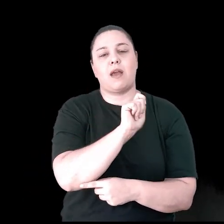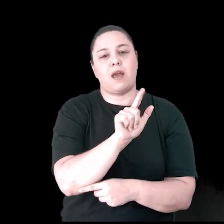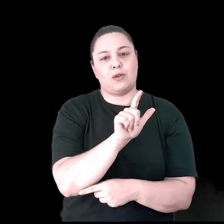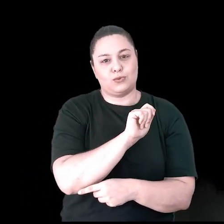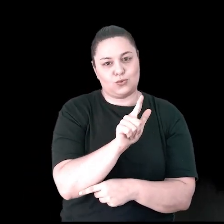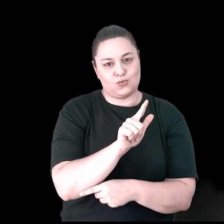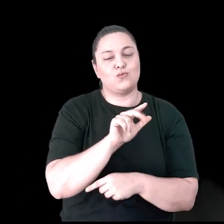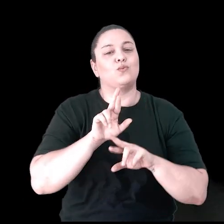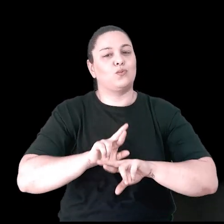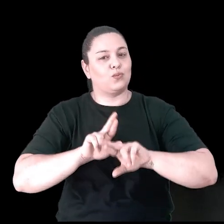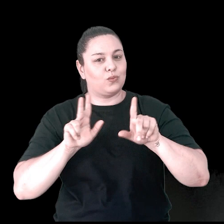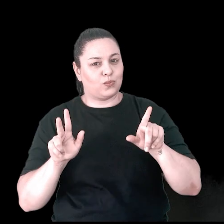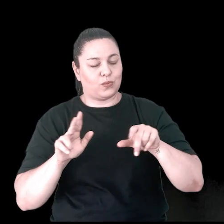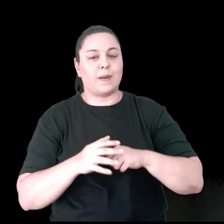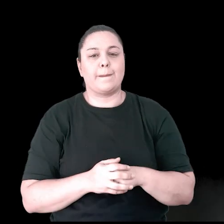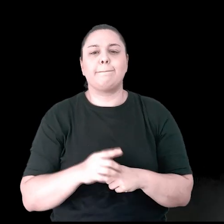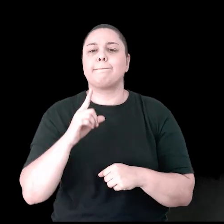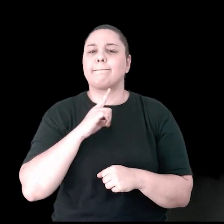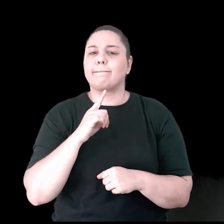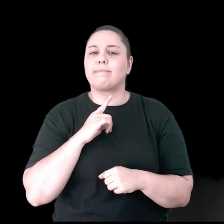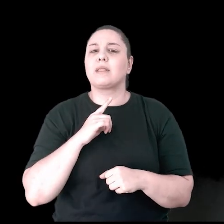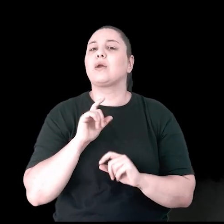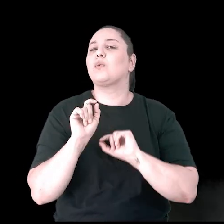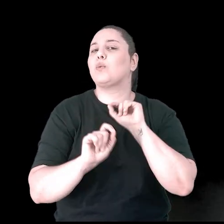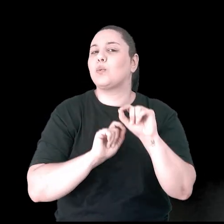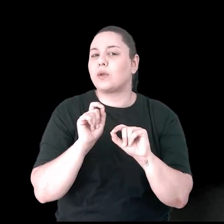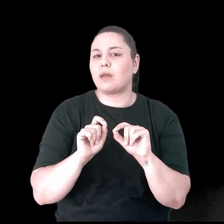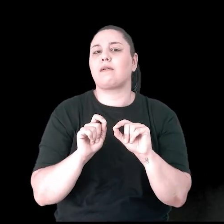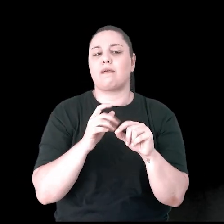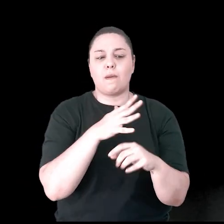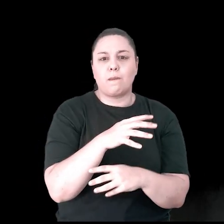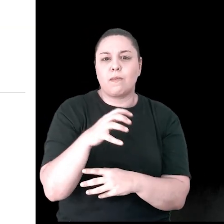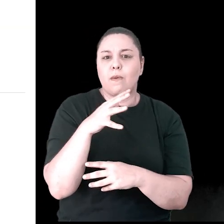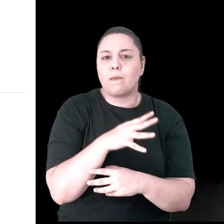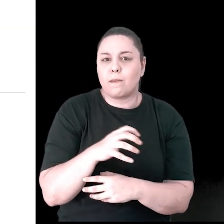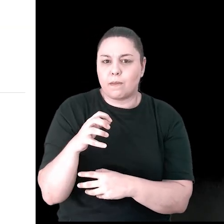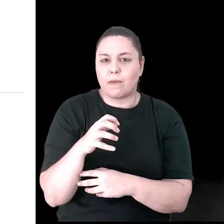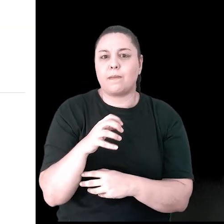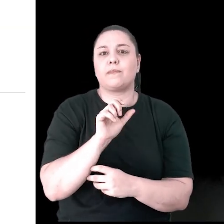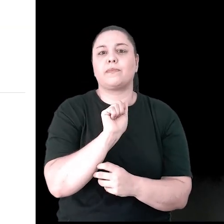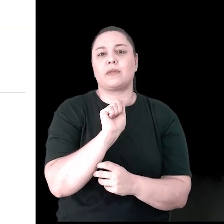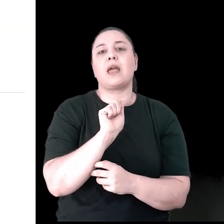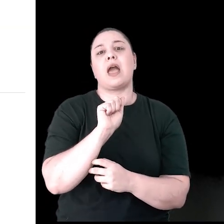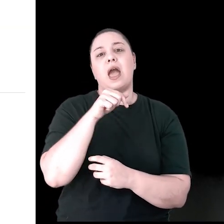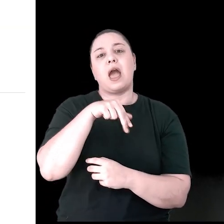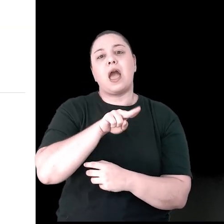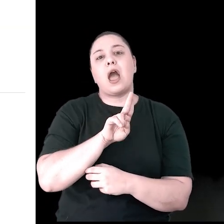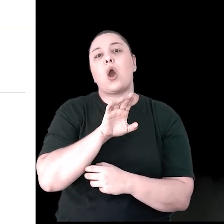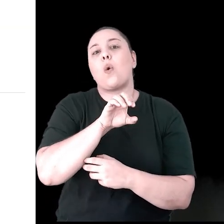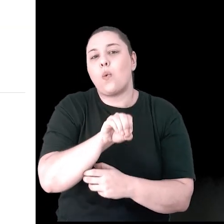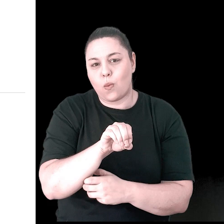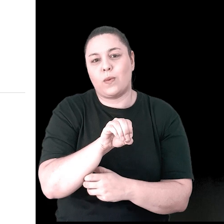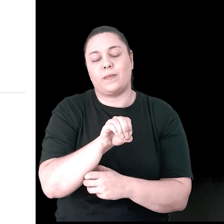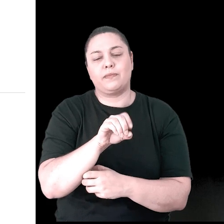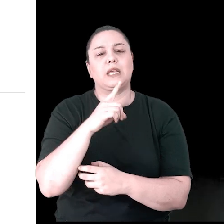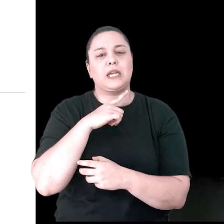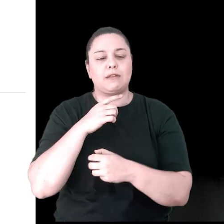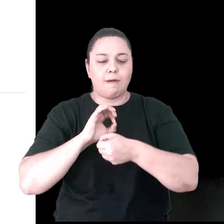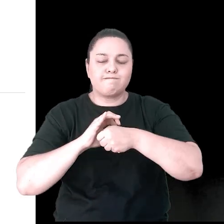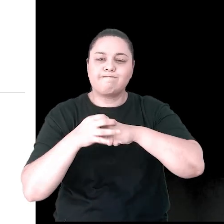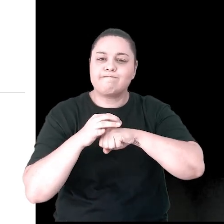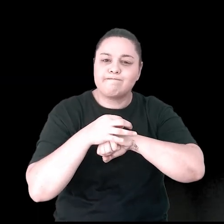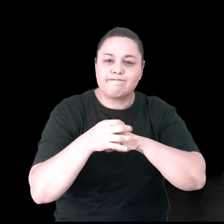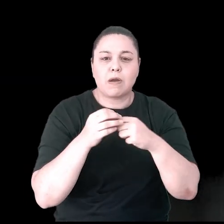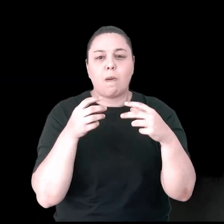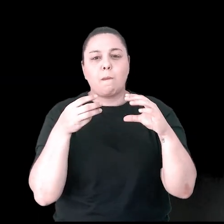azul. Ela é uma holoproteína composta por duas unidades distintas, a apoproteína denominada apoaequorina, que